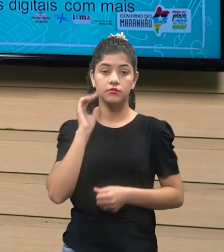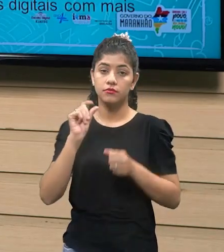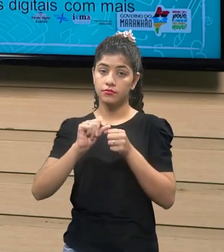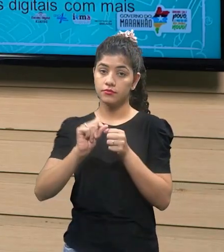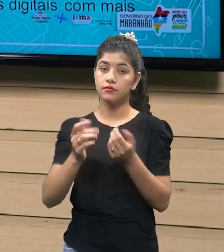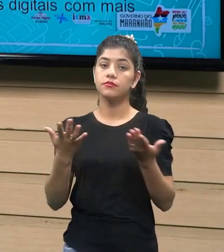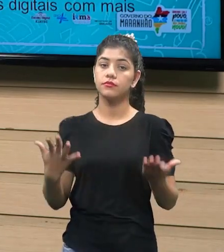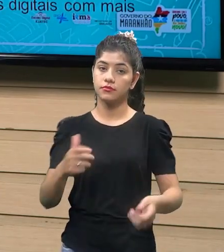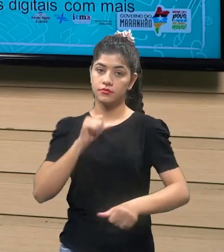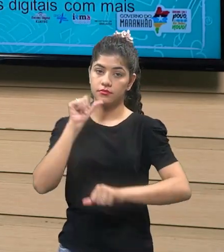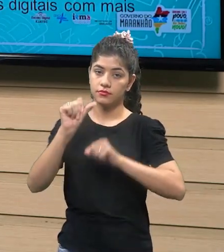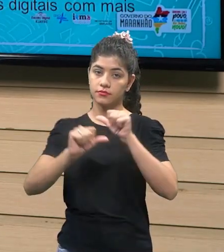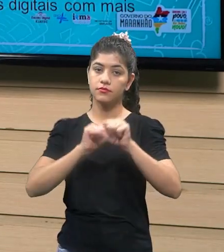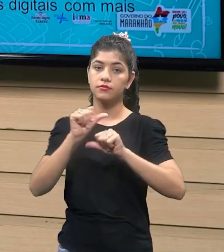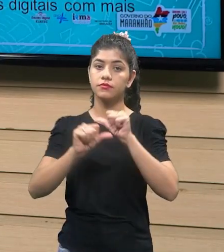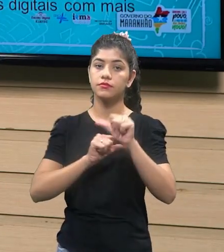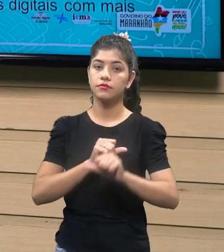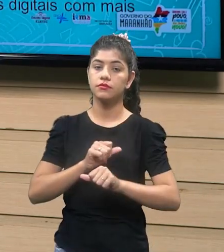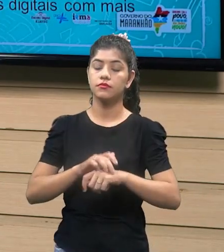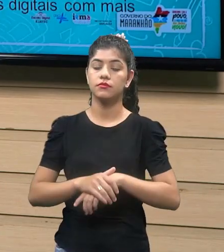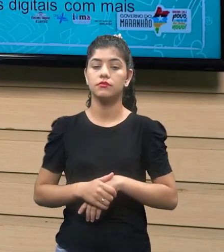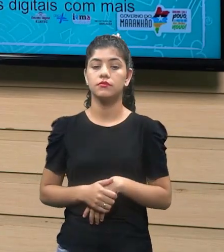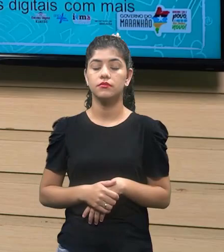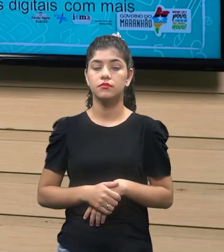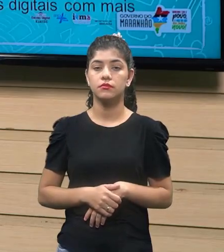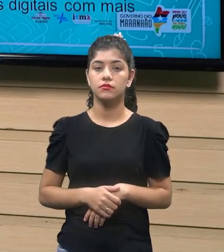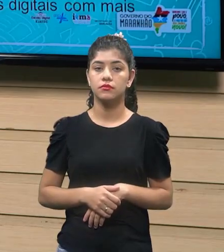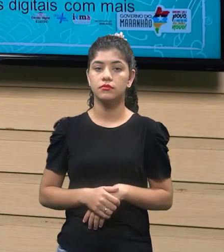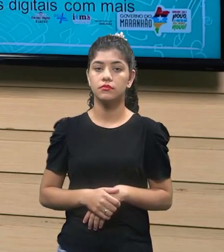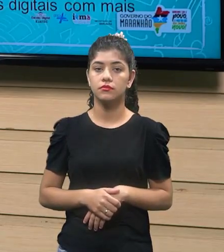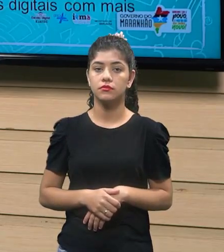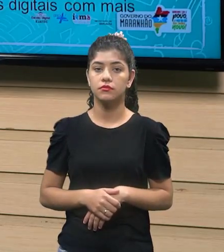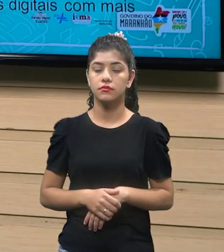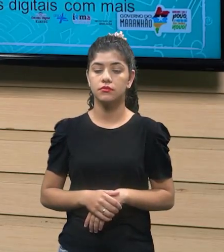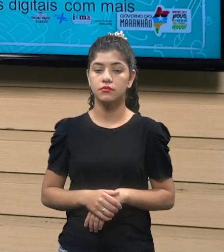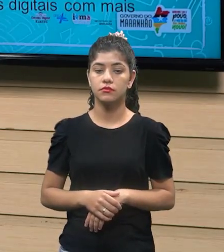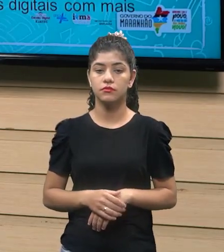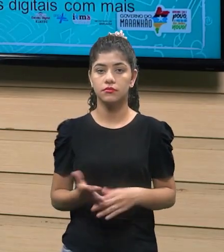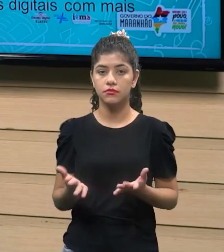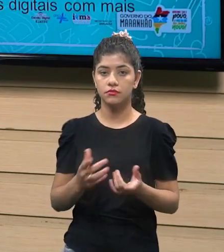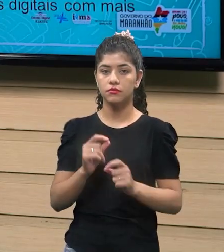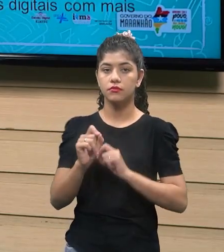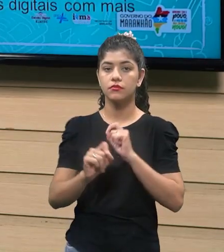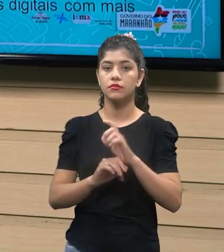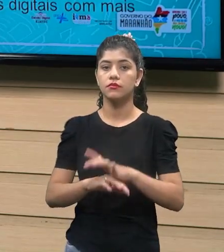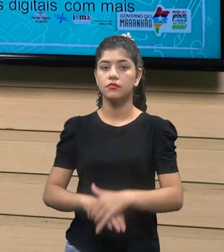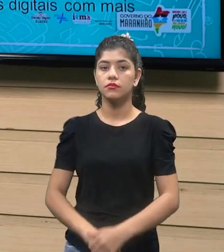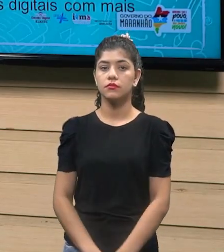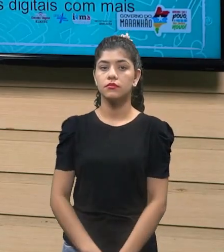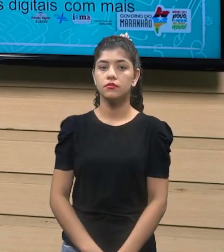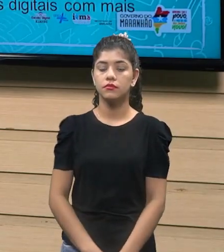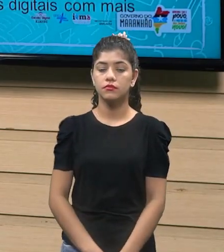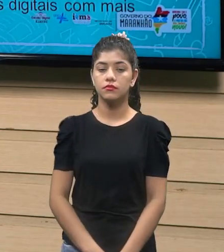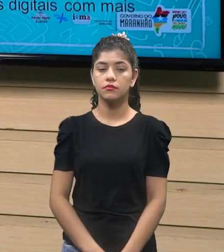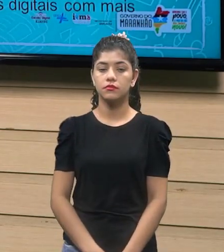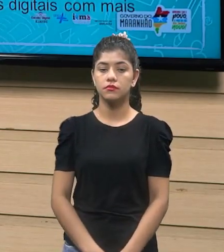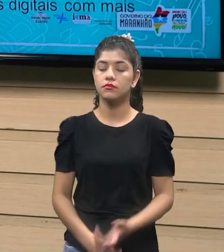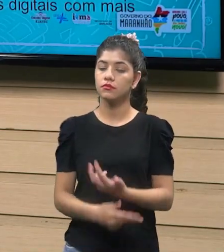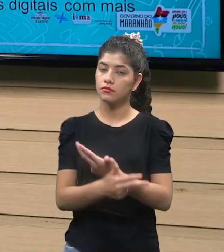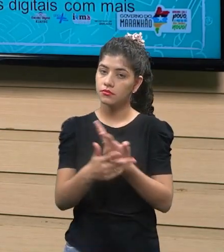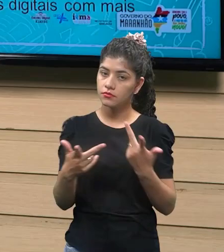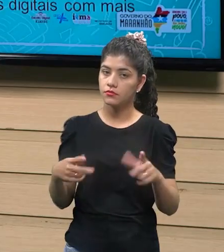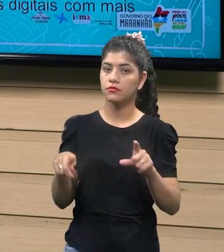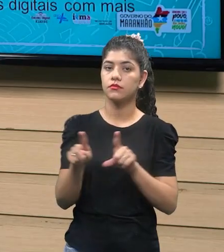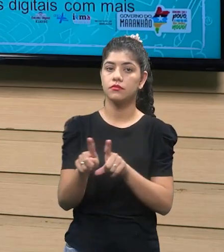exatamente isso daí, né? Modificando um pouco o Minecraft através do Scratch. Claro, não apenas o Minecraft, tem outros